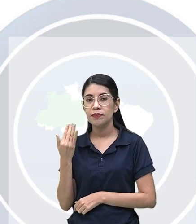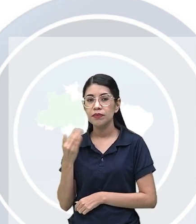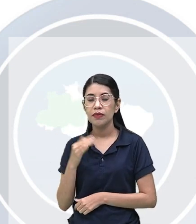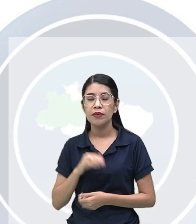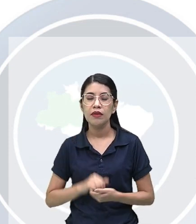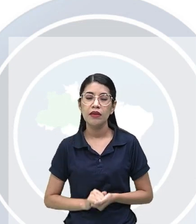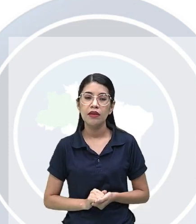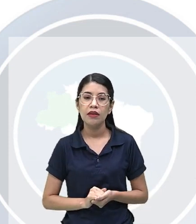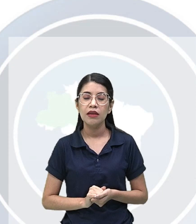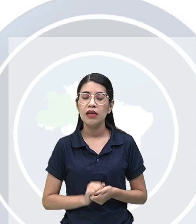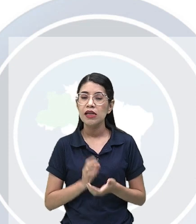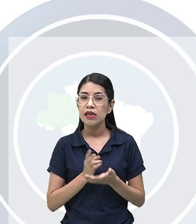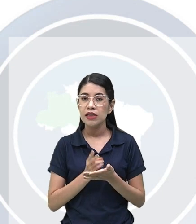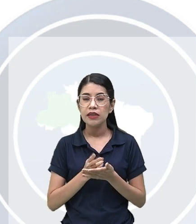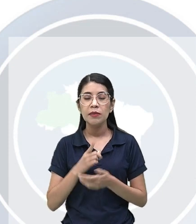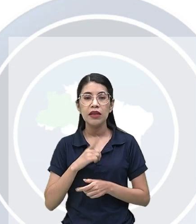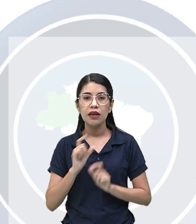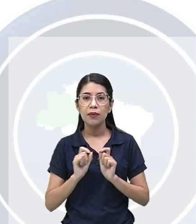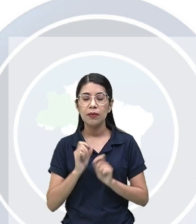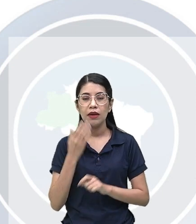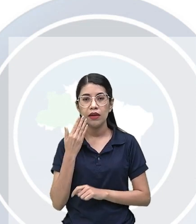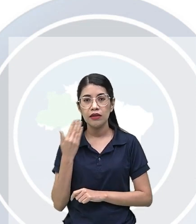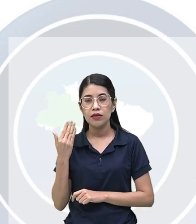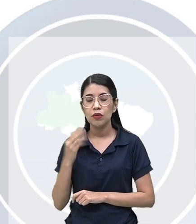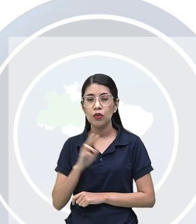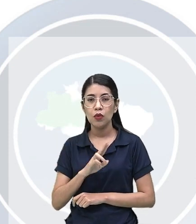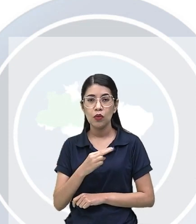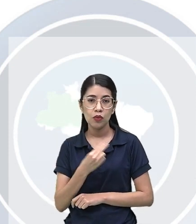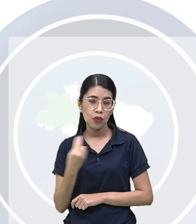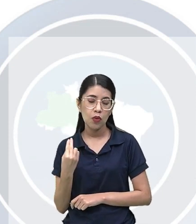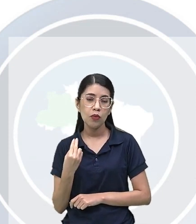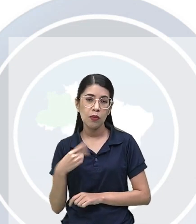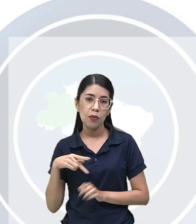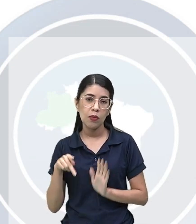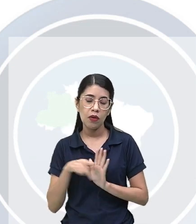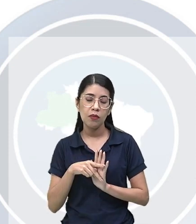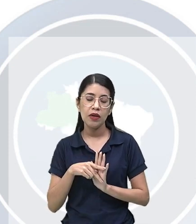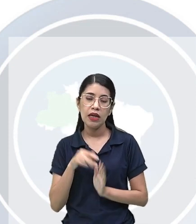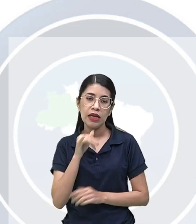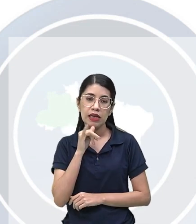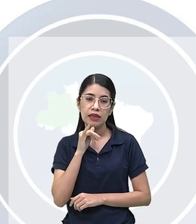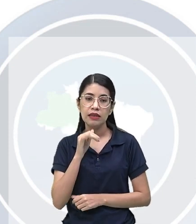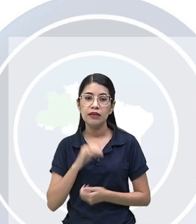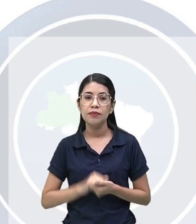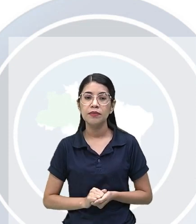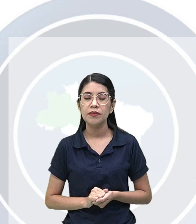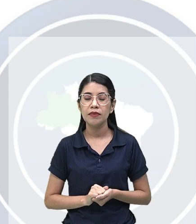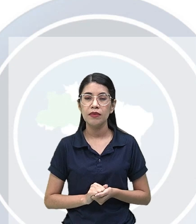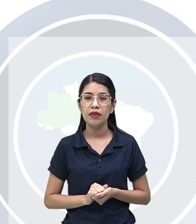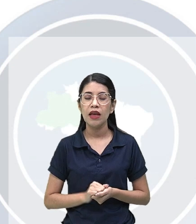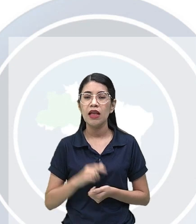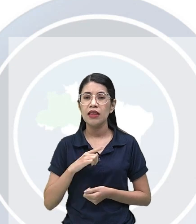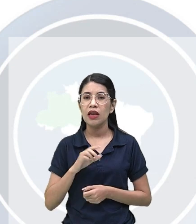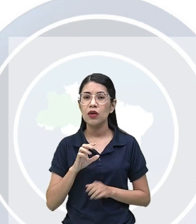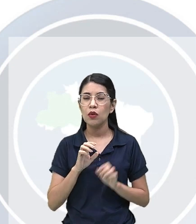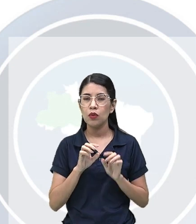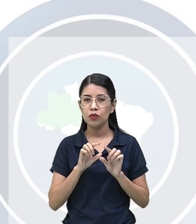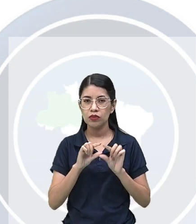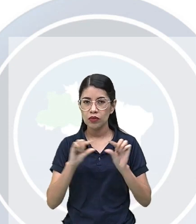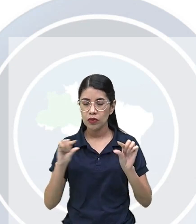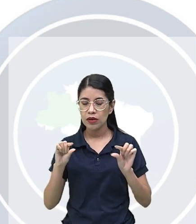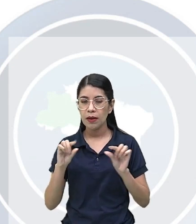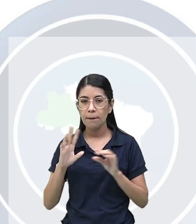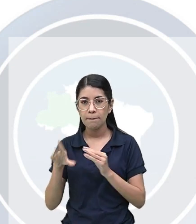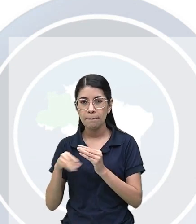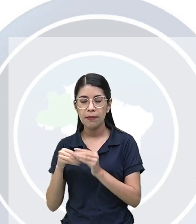então é CME Diário, o nosso nome, o meu, por exemplo, o meu é CME Diário Maria Brasil, né?